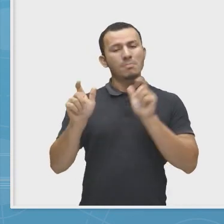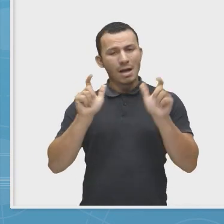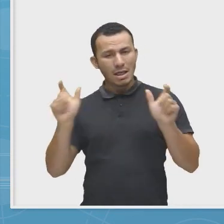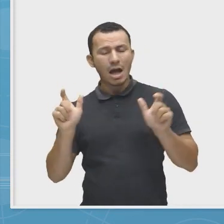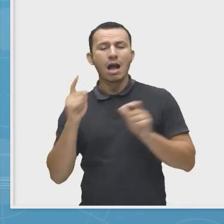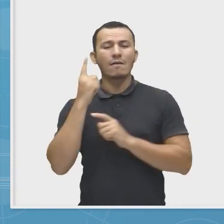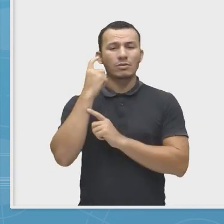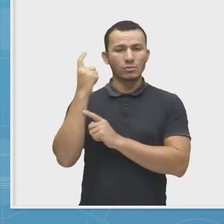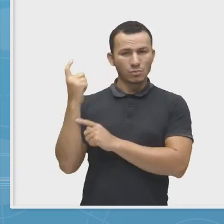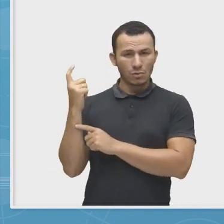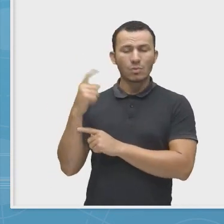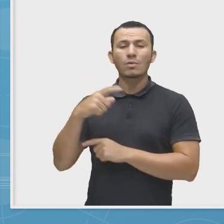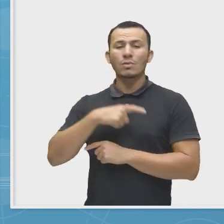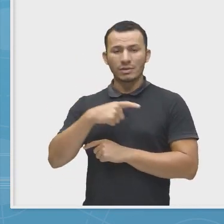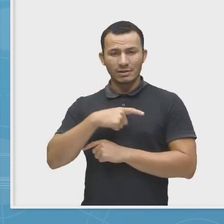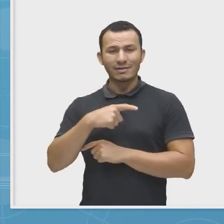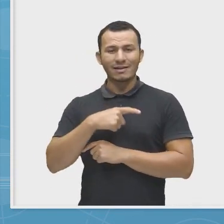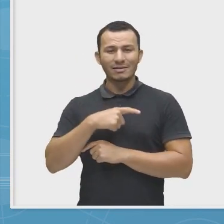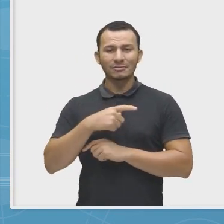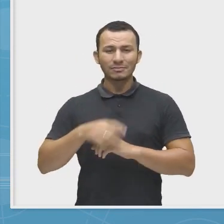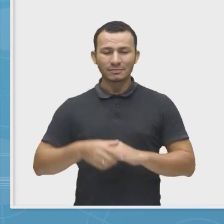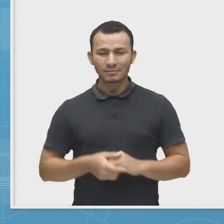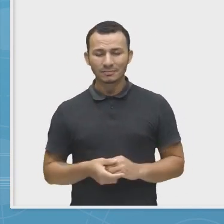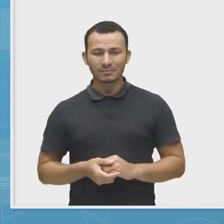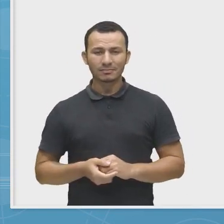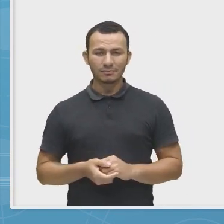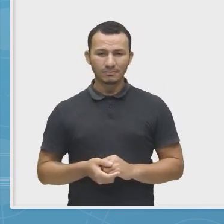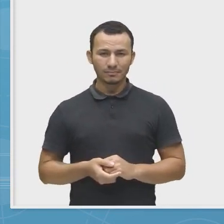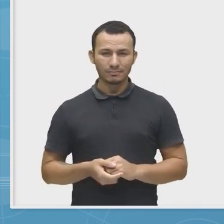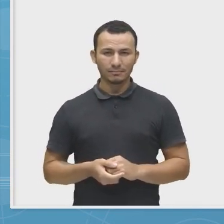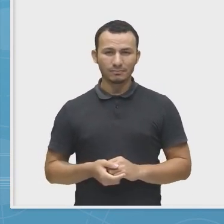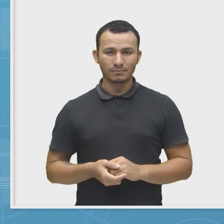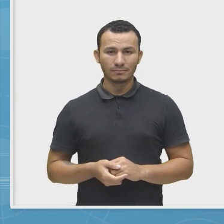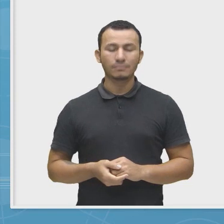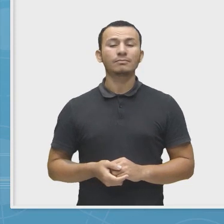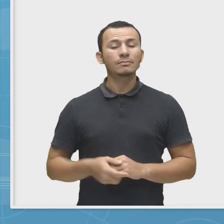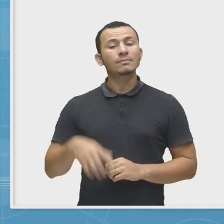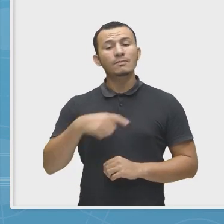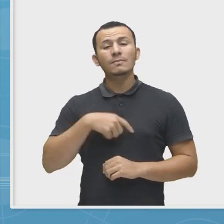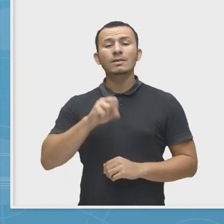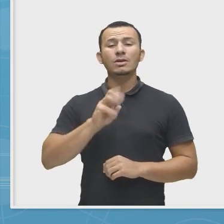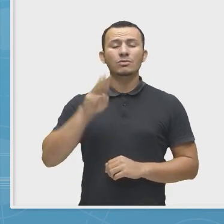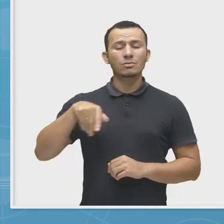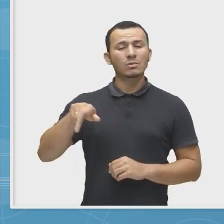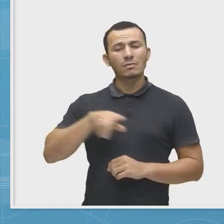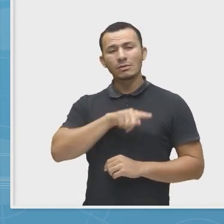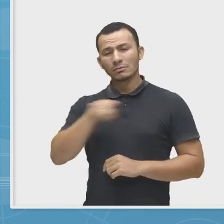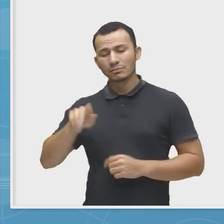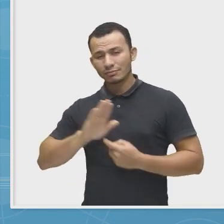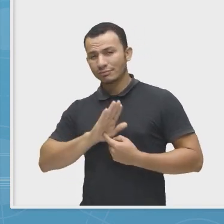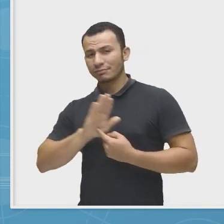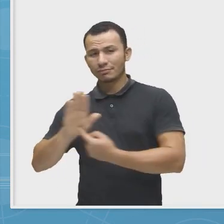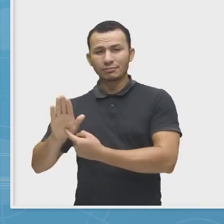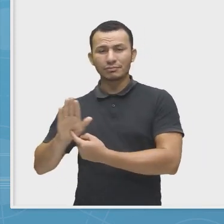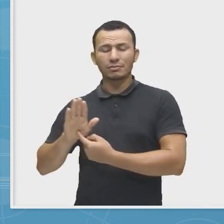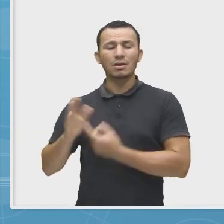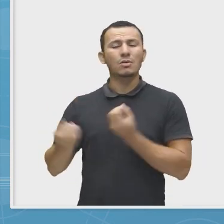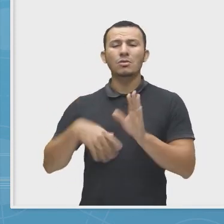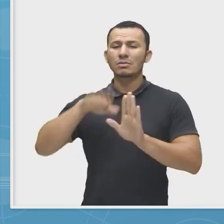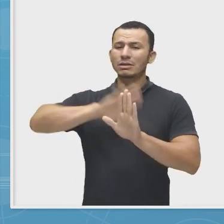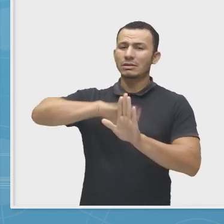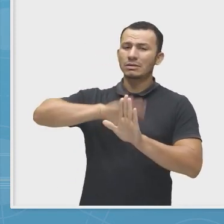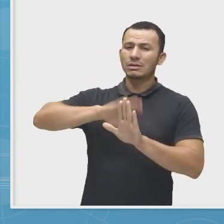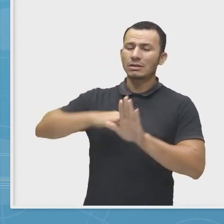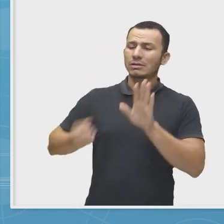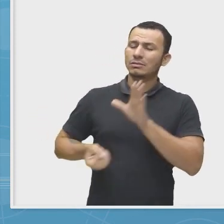que vai ter esse som, vai mostrar essa sonoridade. A intenção de produzir